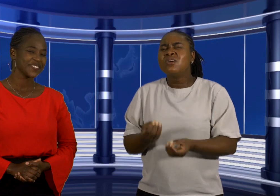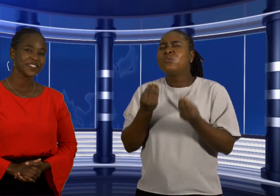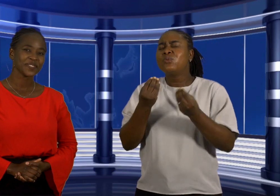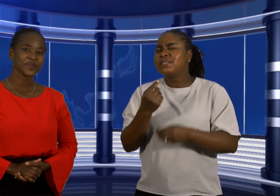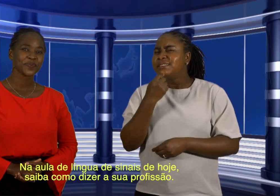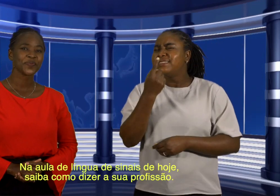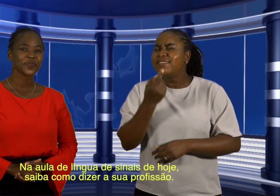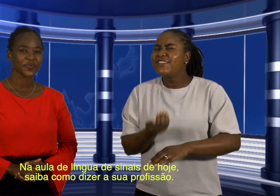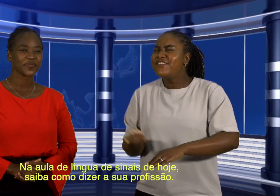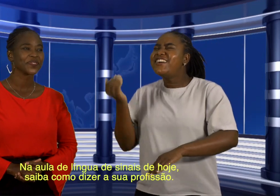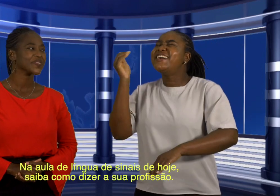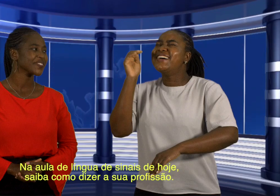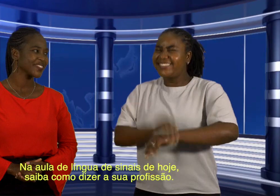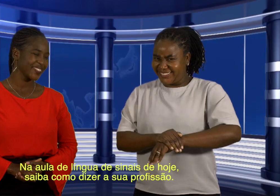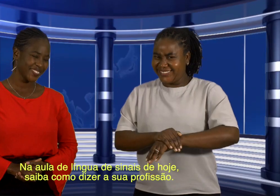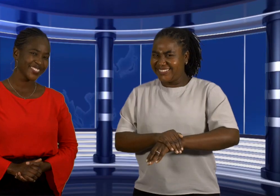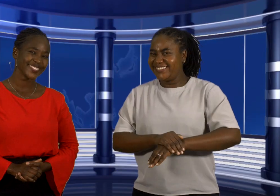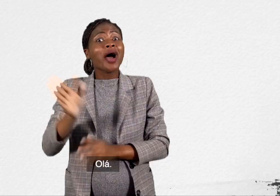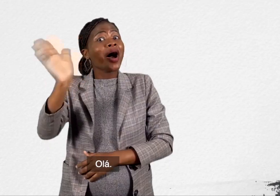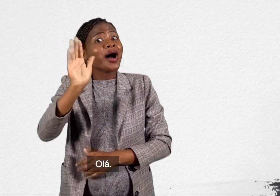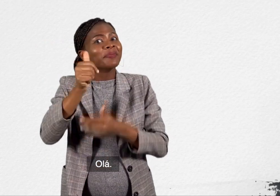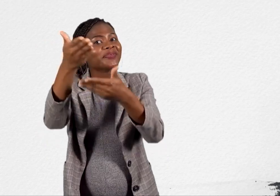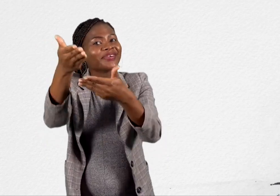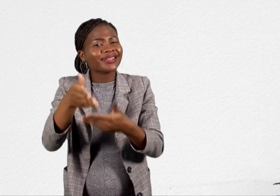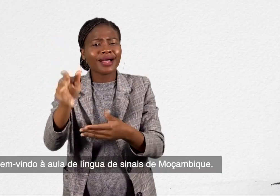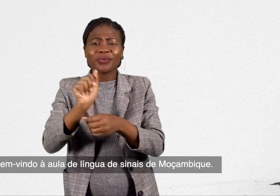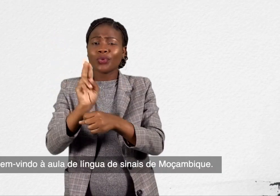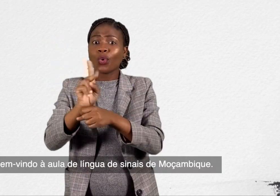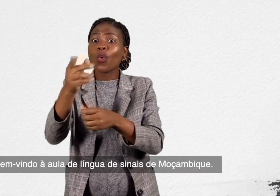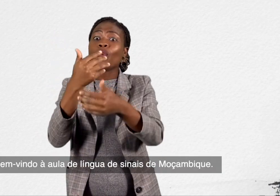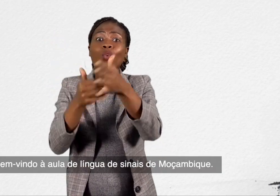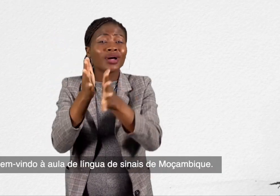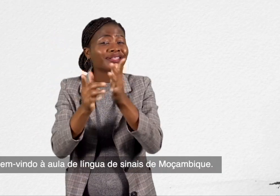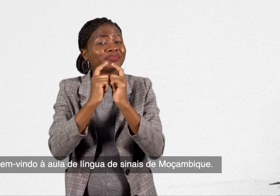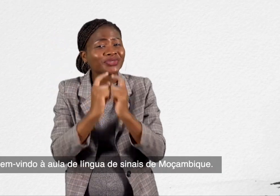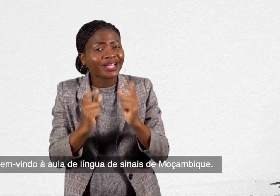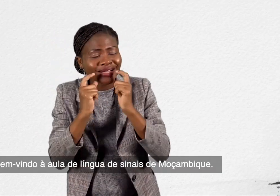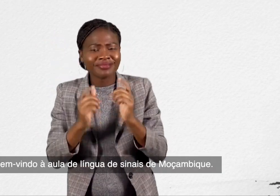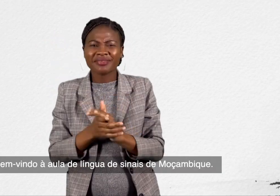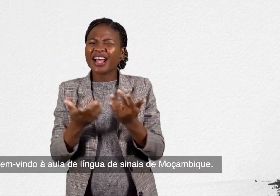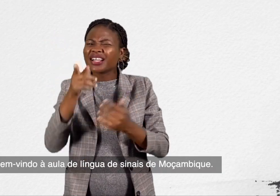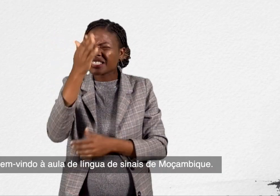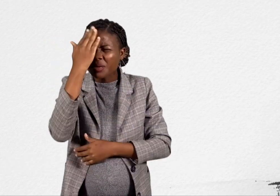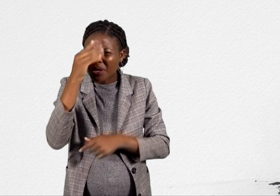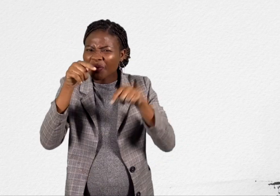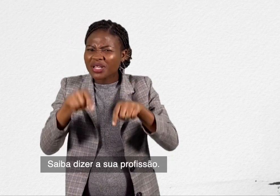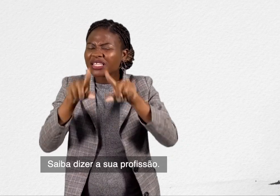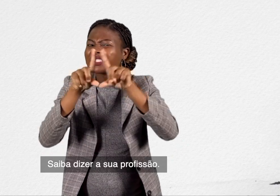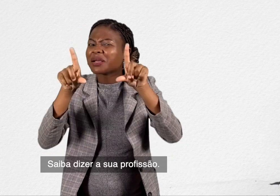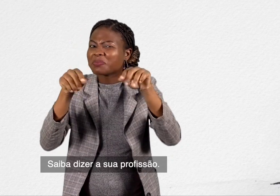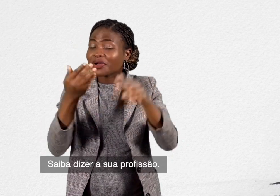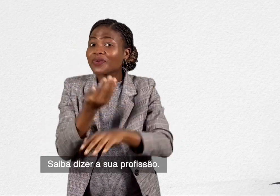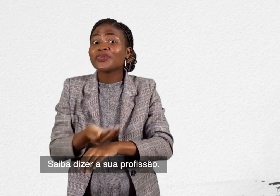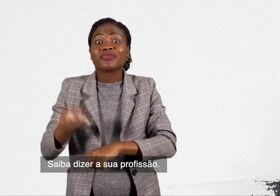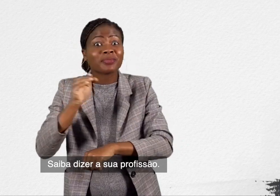hoje, saiba como dizer a sua profissão. Olá, bem-vindo à aula de Língua de Sinais de Moçambique.